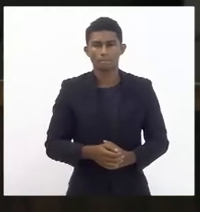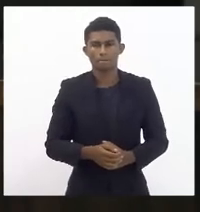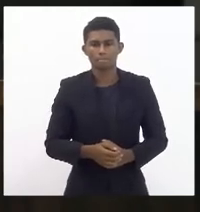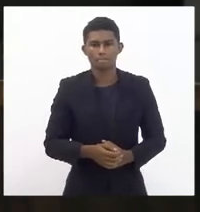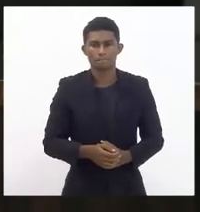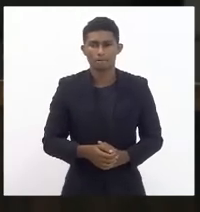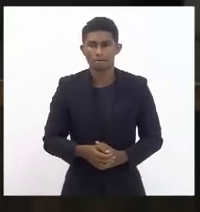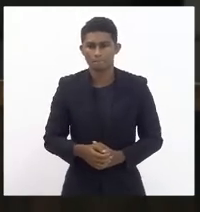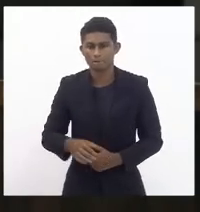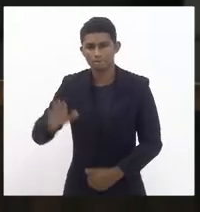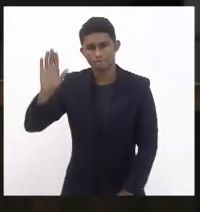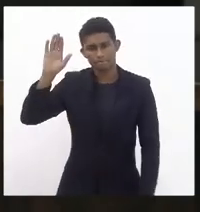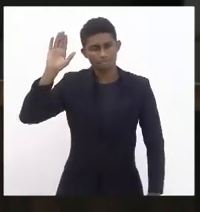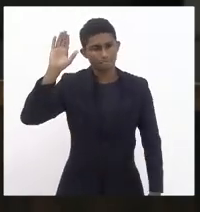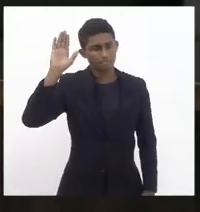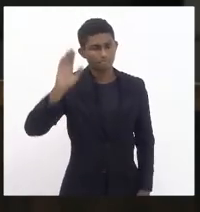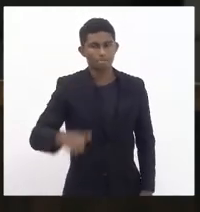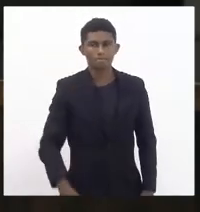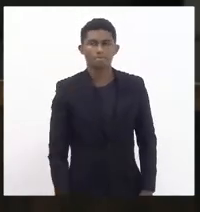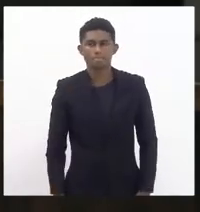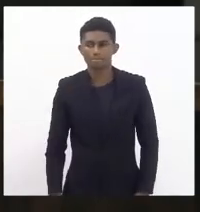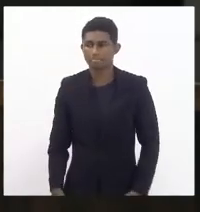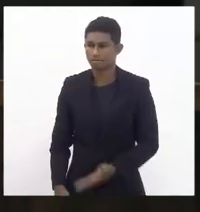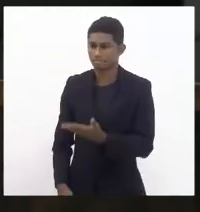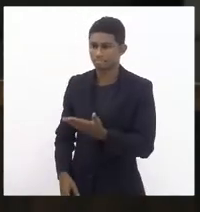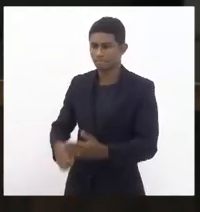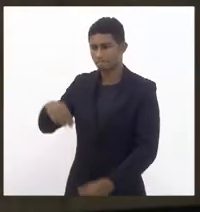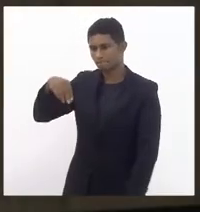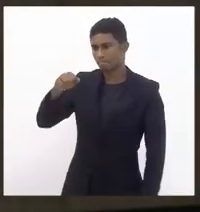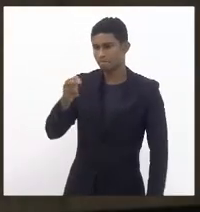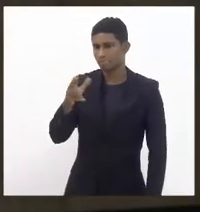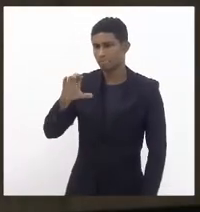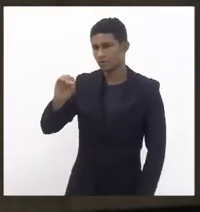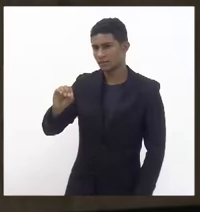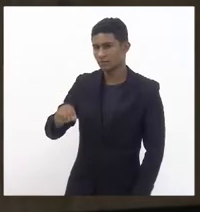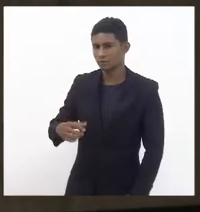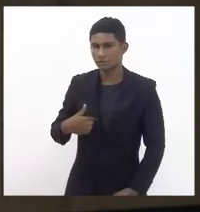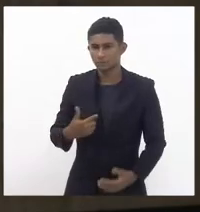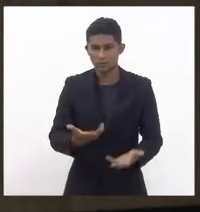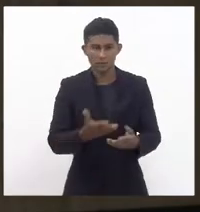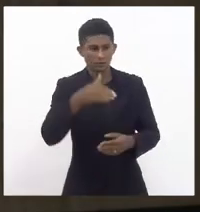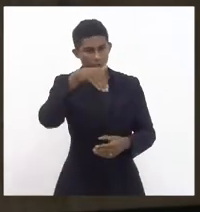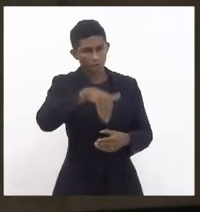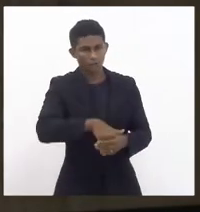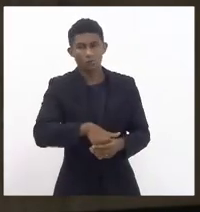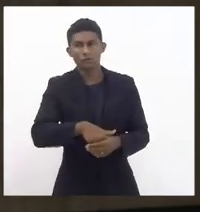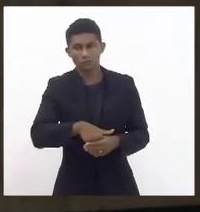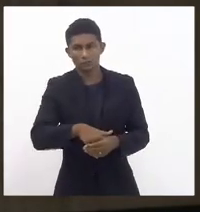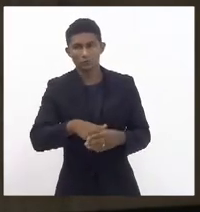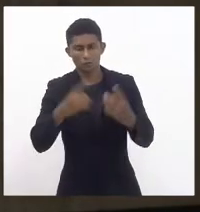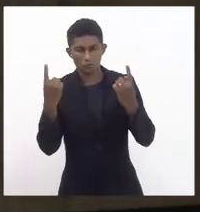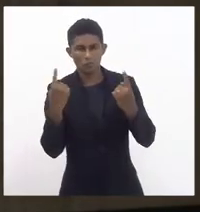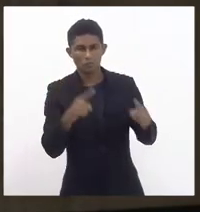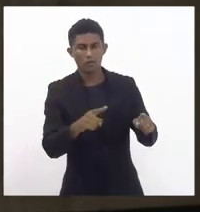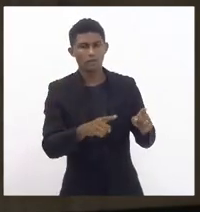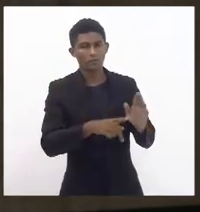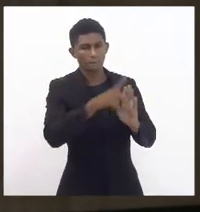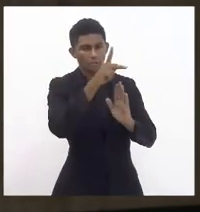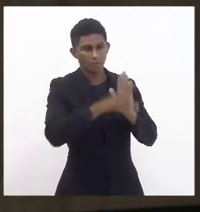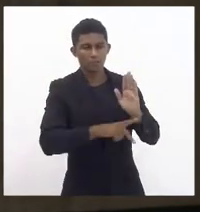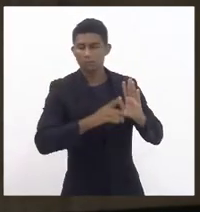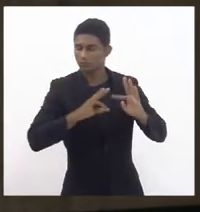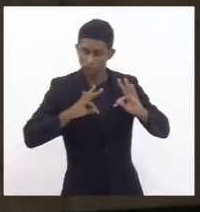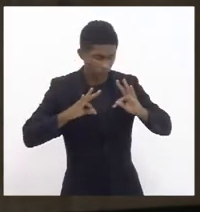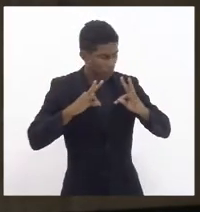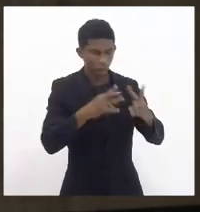Fernandes pelo Deputado Marcio favor eu gostaria de conseguir na volta contrária todos os projetos de resolução